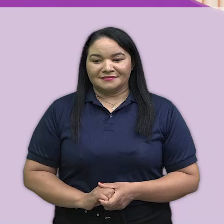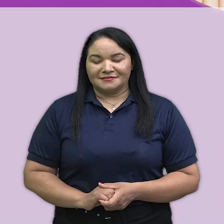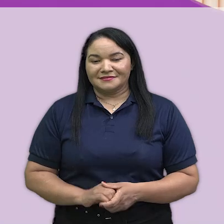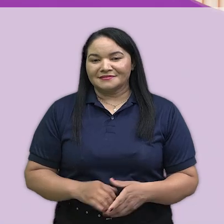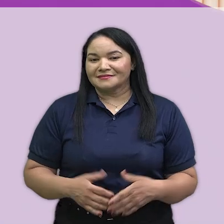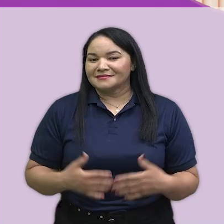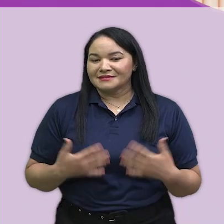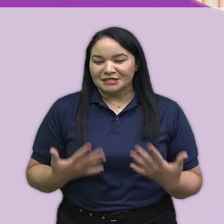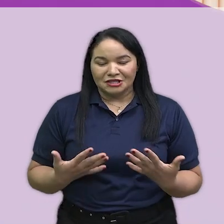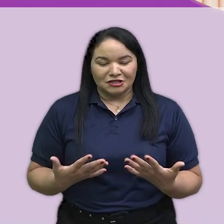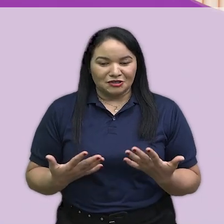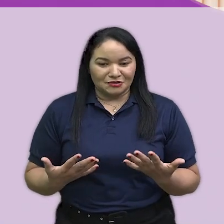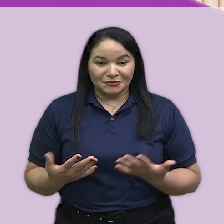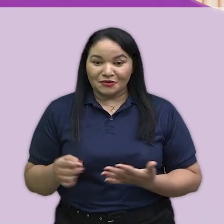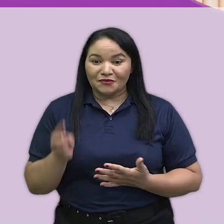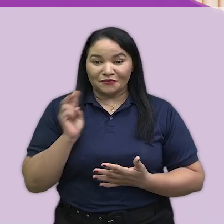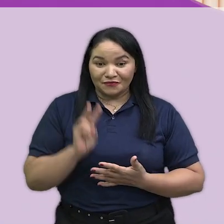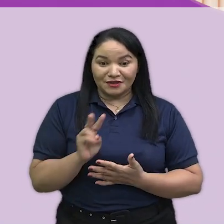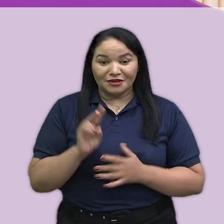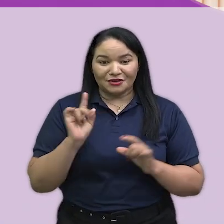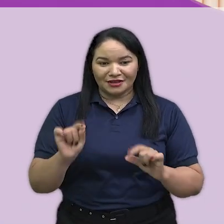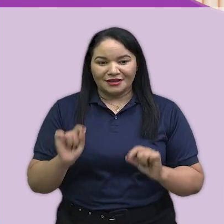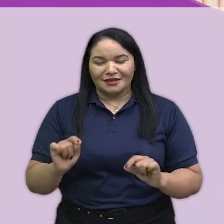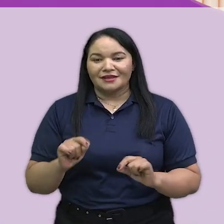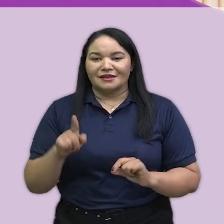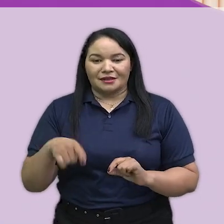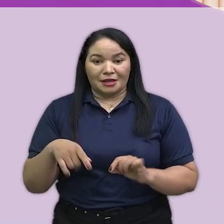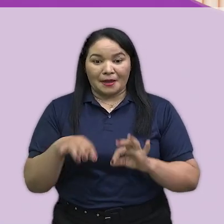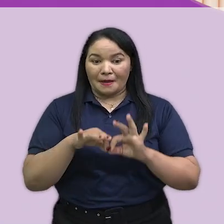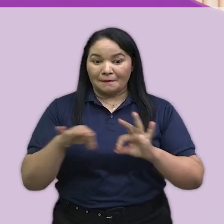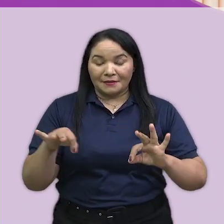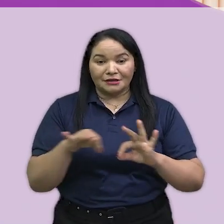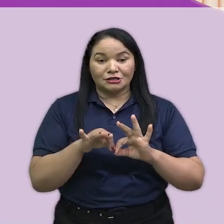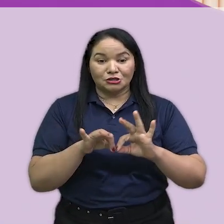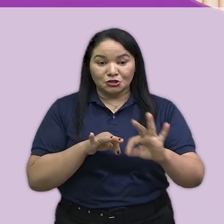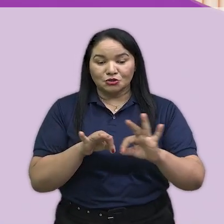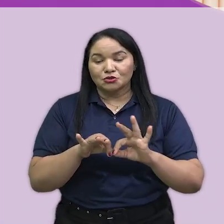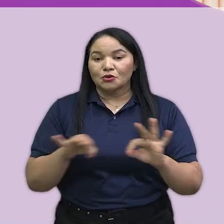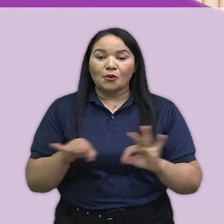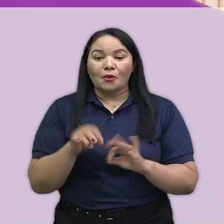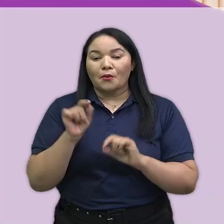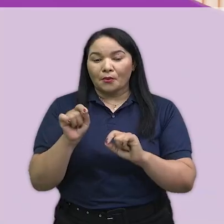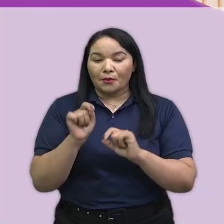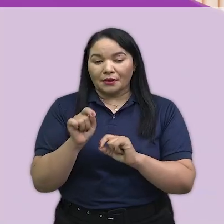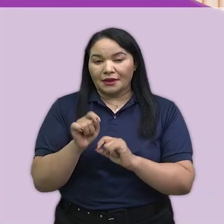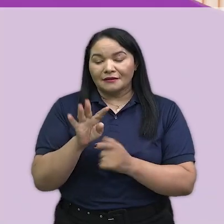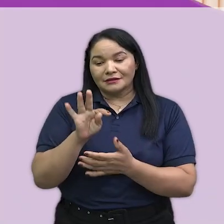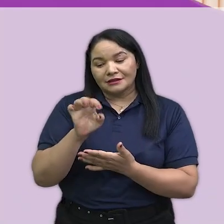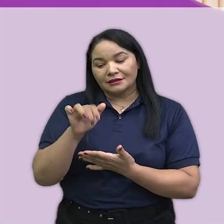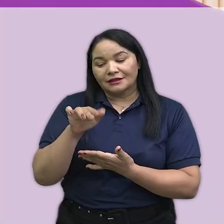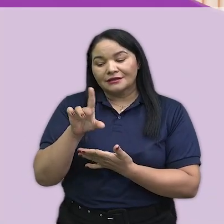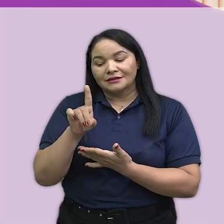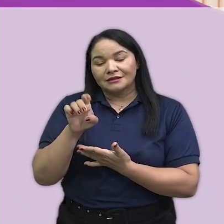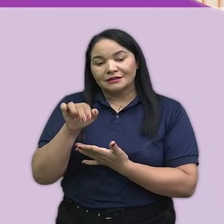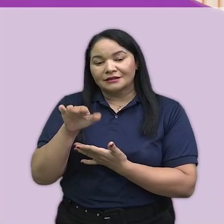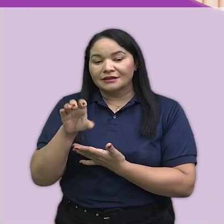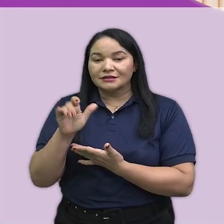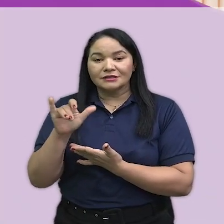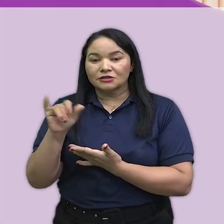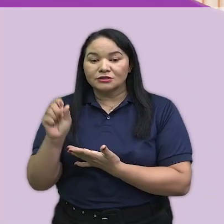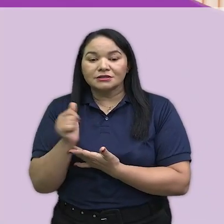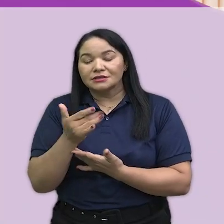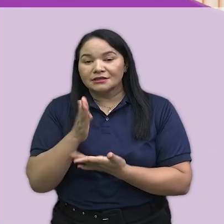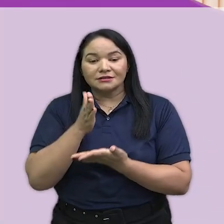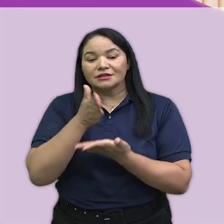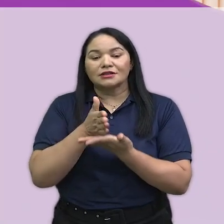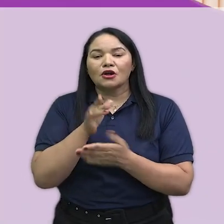Então, meu povo, como vocês viram, a nossa aula vai tratar de medidas de tendência central. E a primeira dúvida que pode